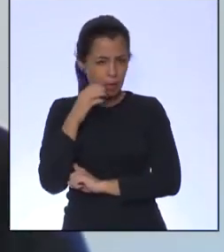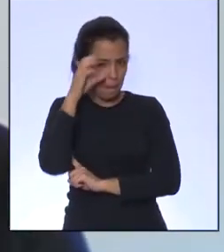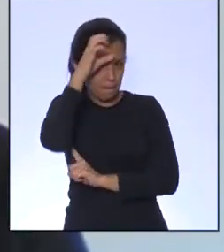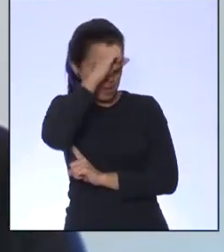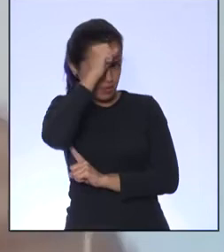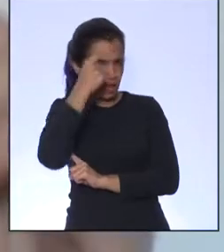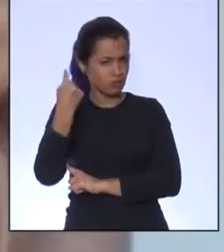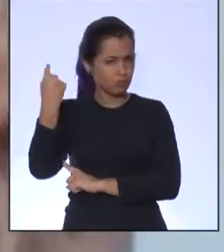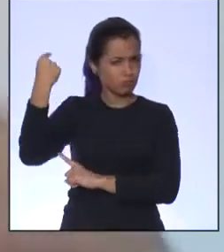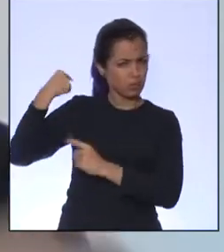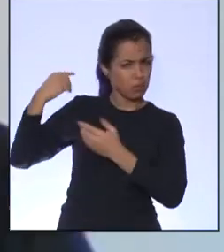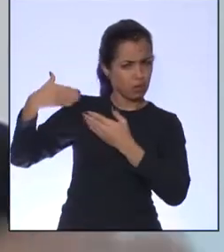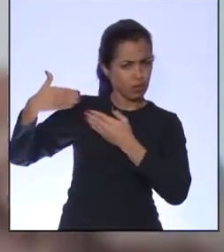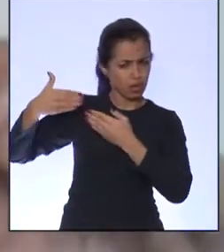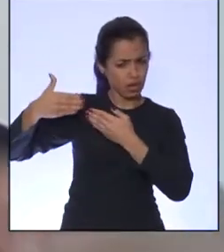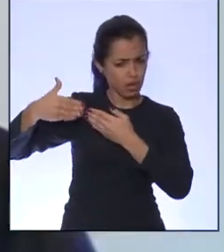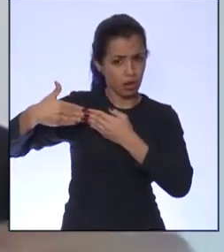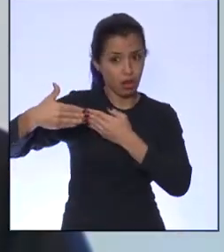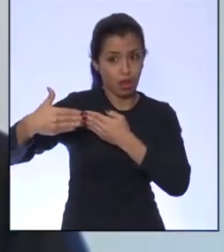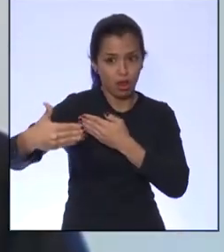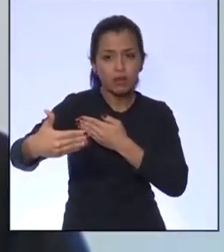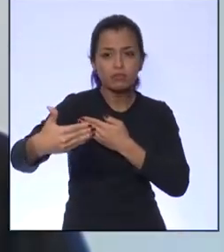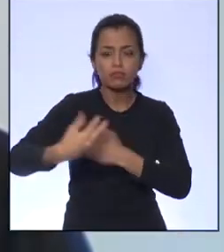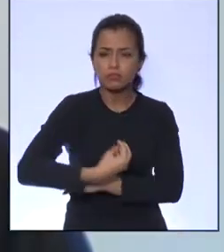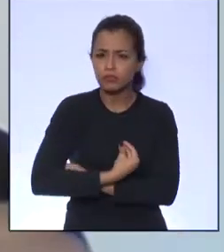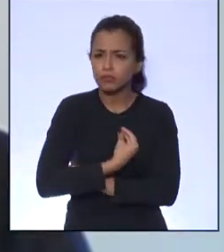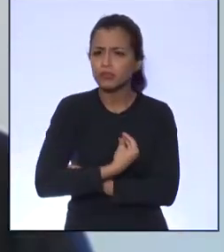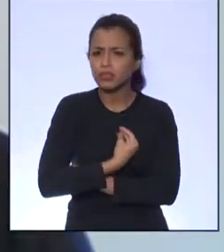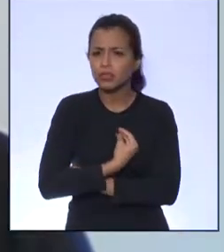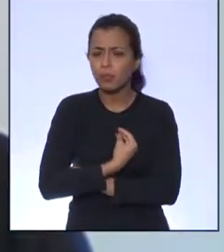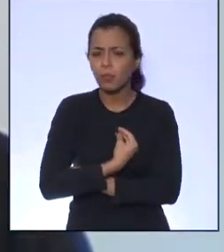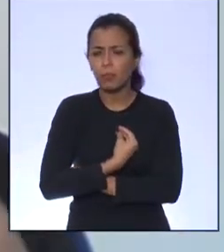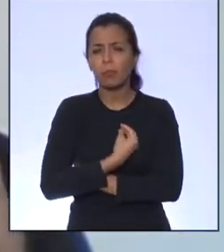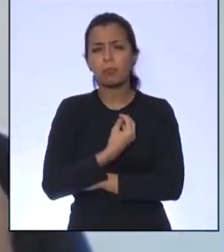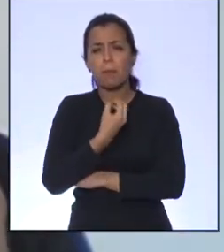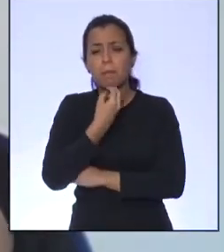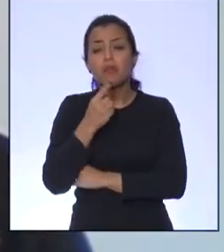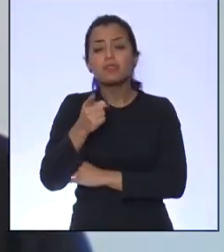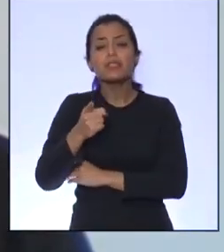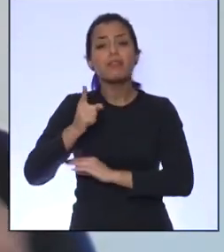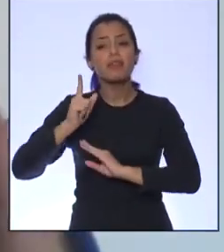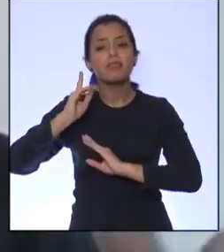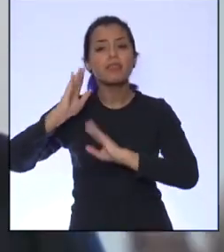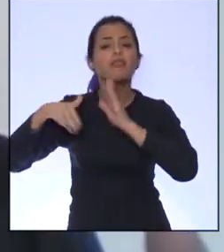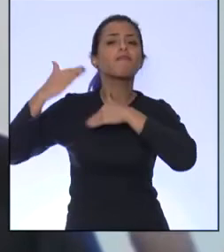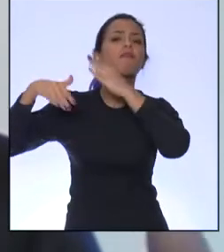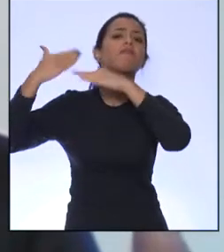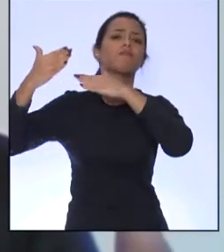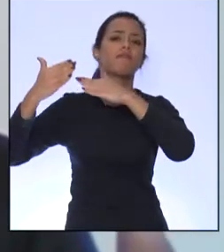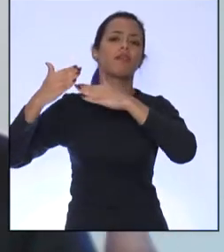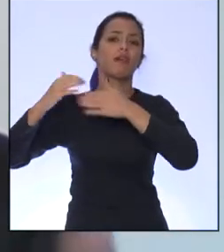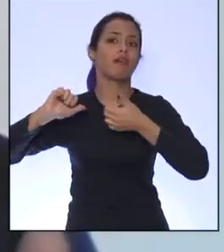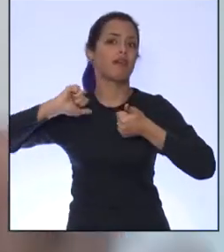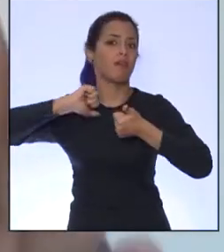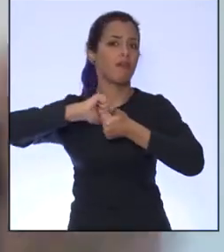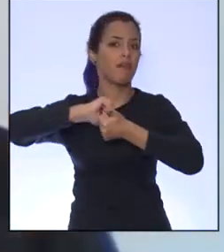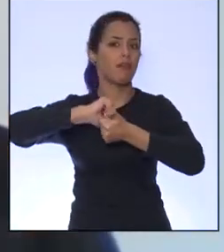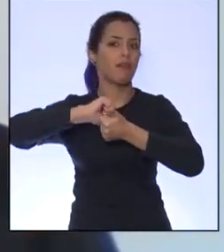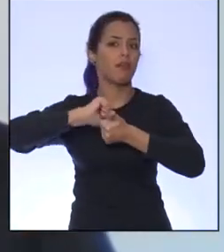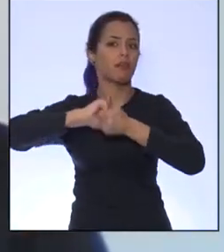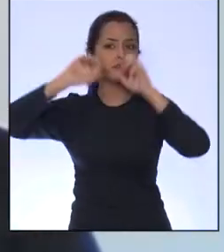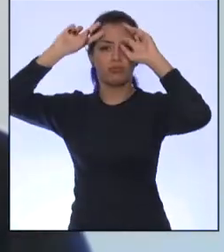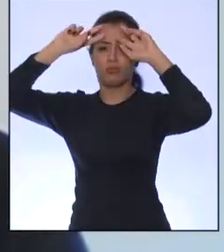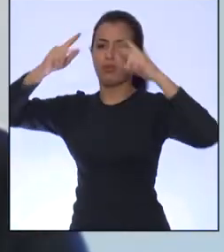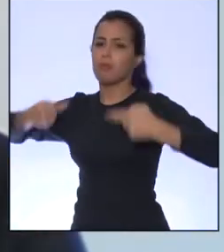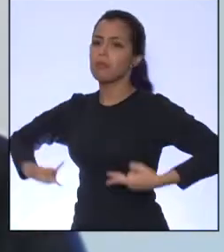vida, é desenvolva qualidades humanas. Eu acho que desenvolver as qualidades humanas, e isso pode